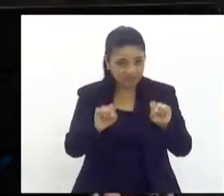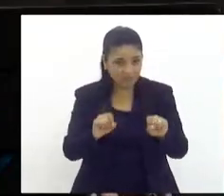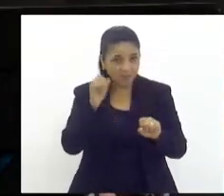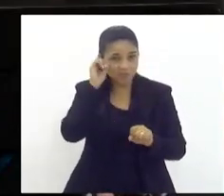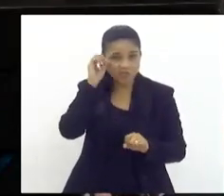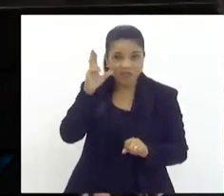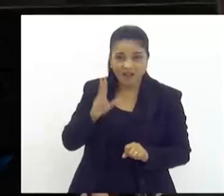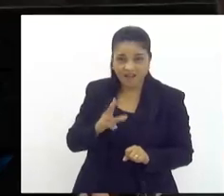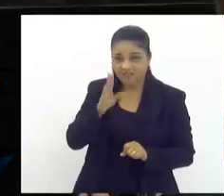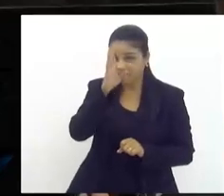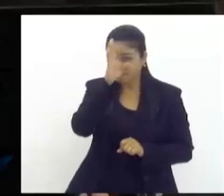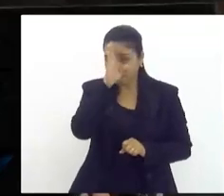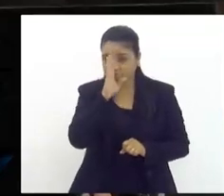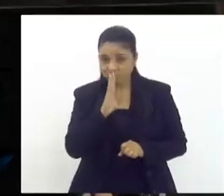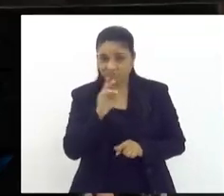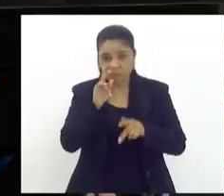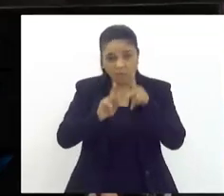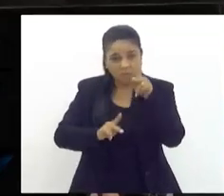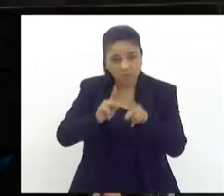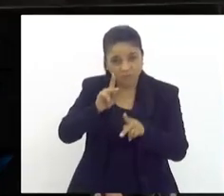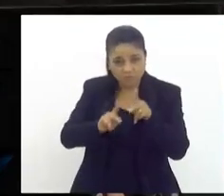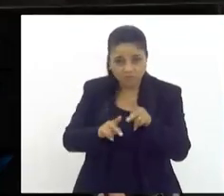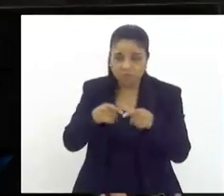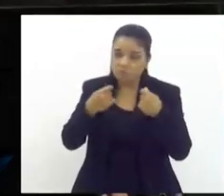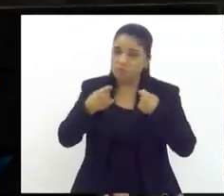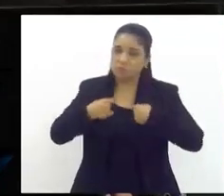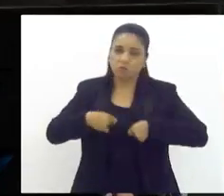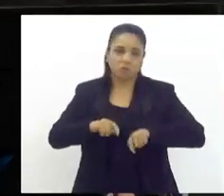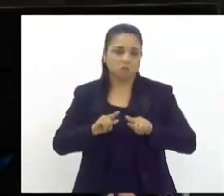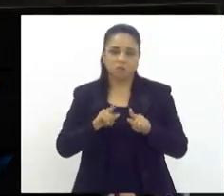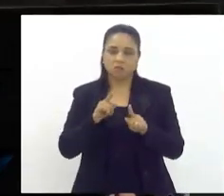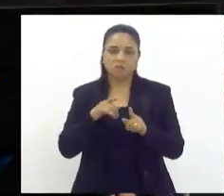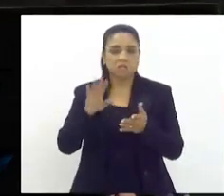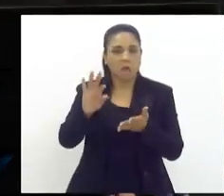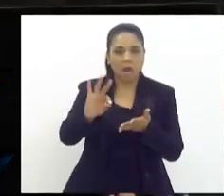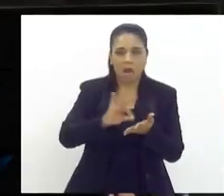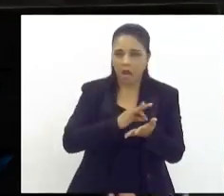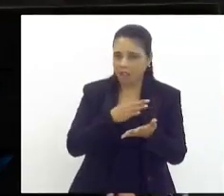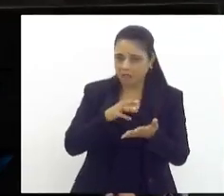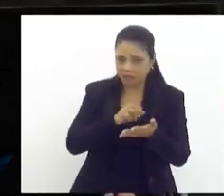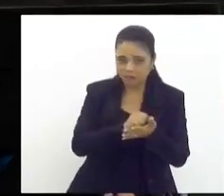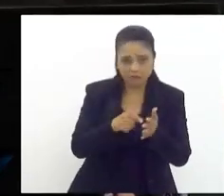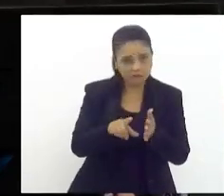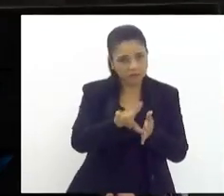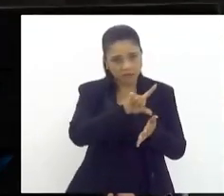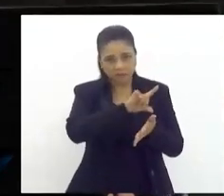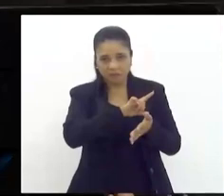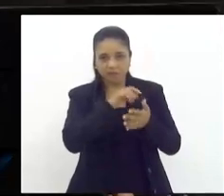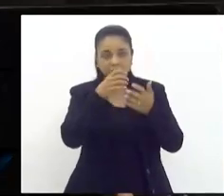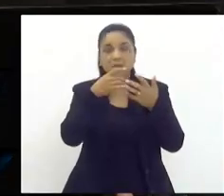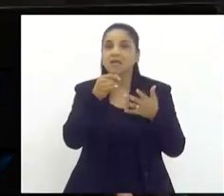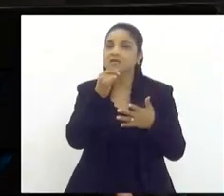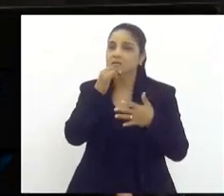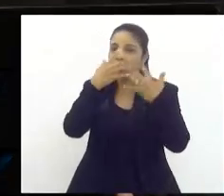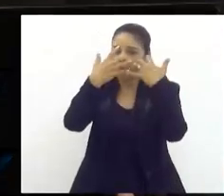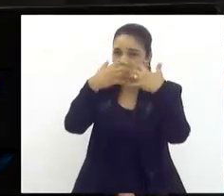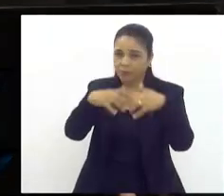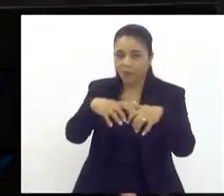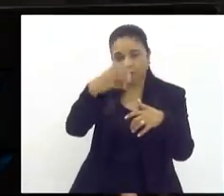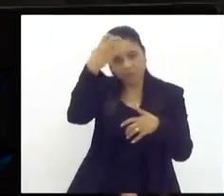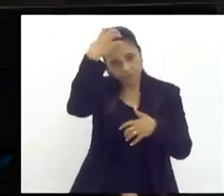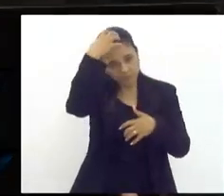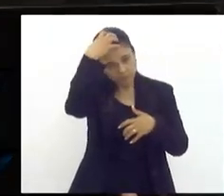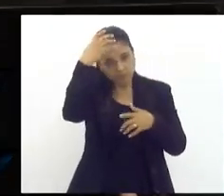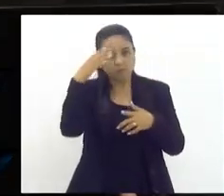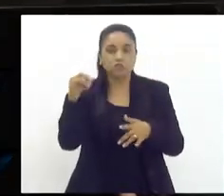gratuito para a população que não exige dessa população cadastramento prévio não é Petrópolis como Angra dos Reis